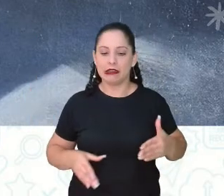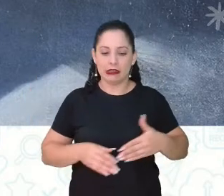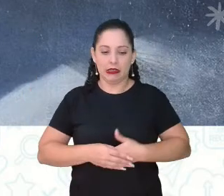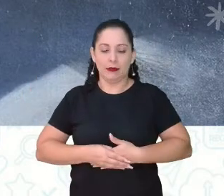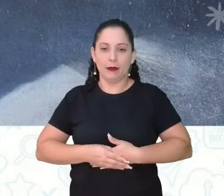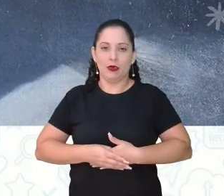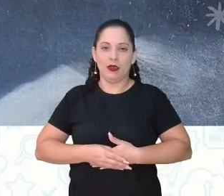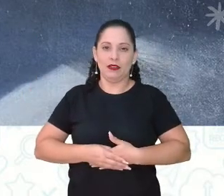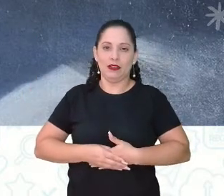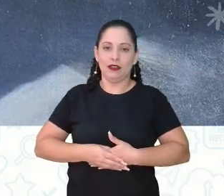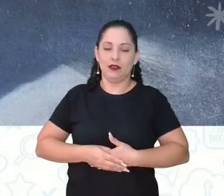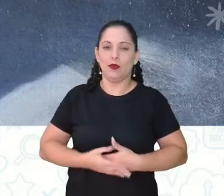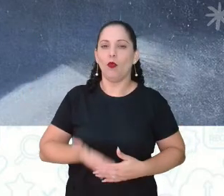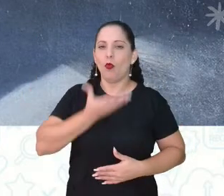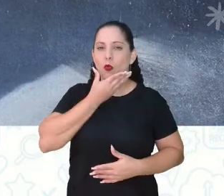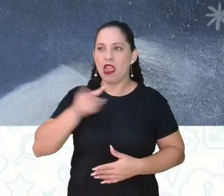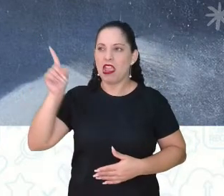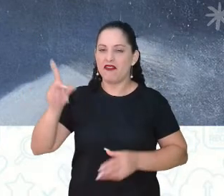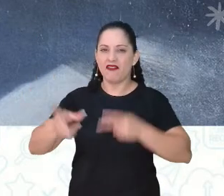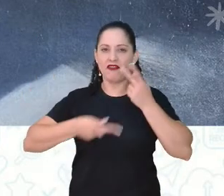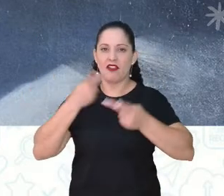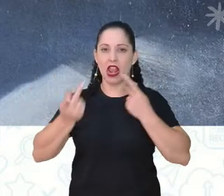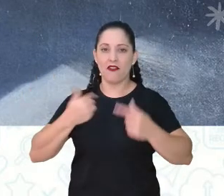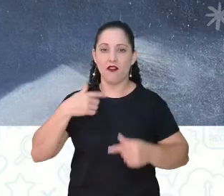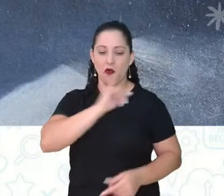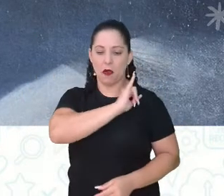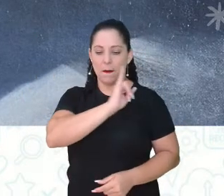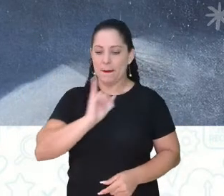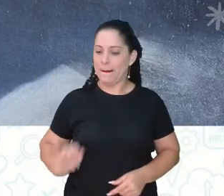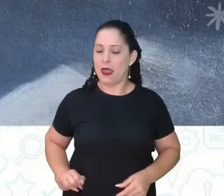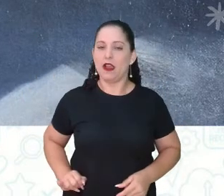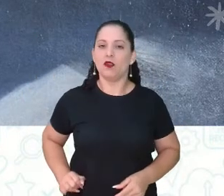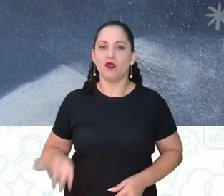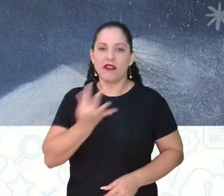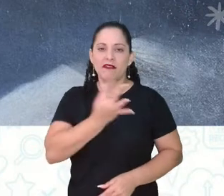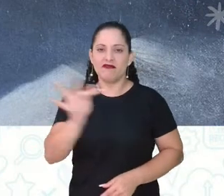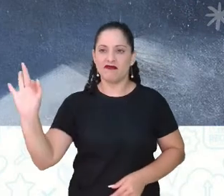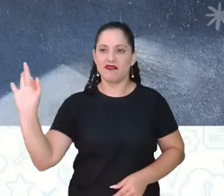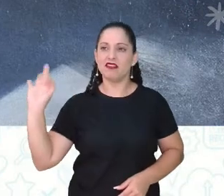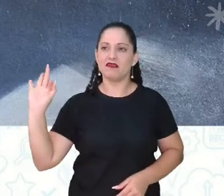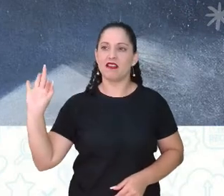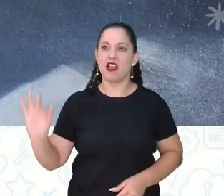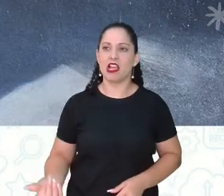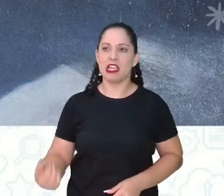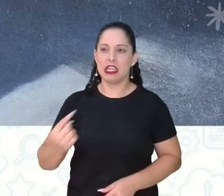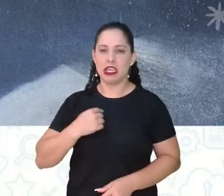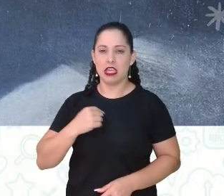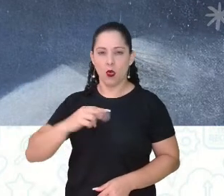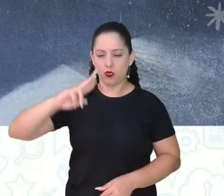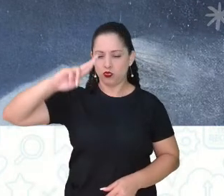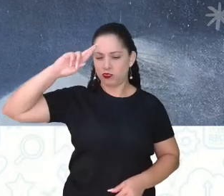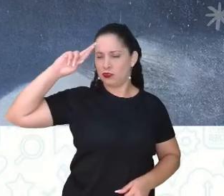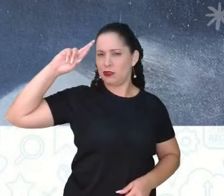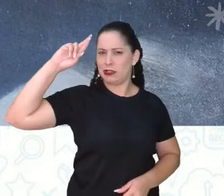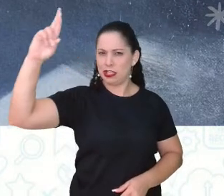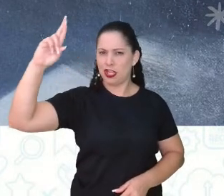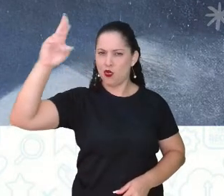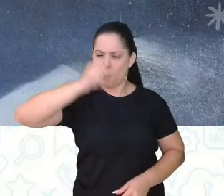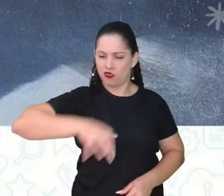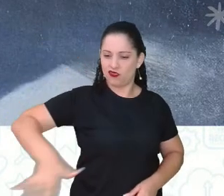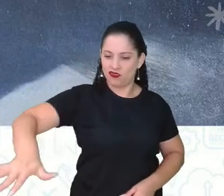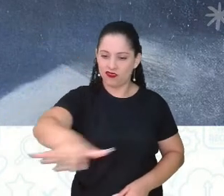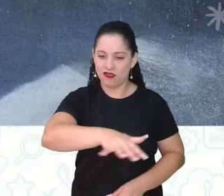ser imperador, olha o que ele dizia, eu vou ser imperador da França e ser senhor de quase toda a